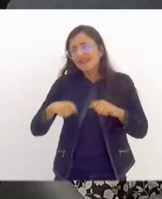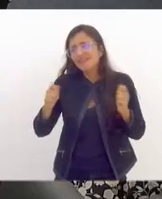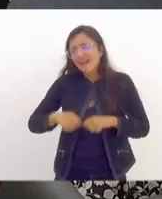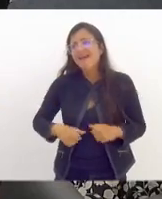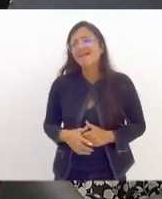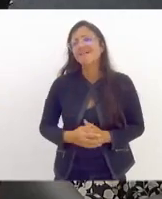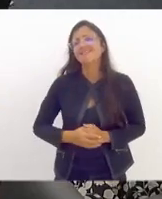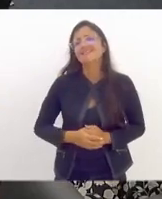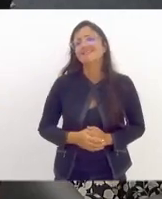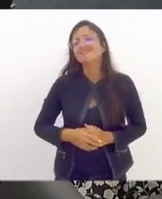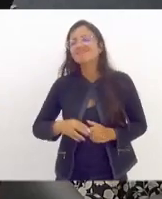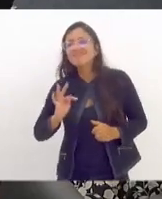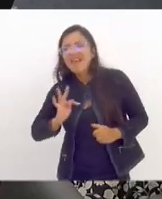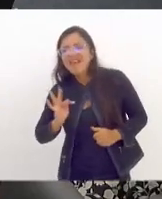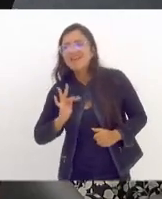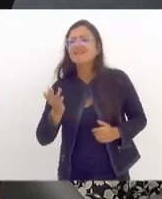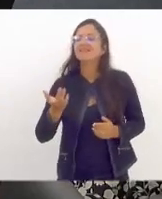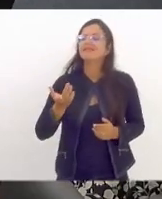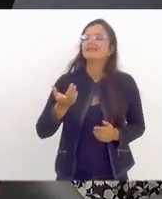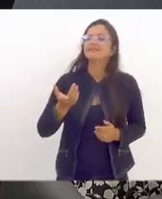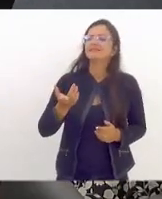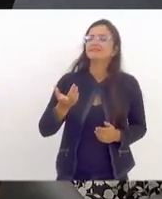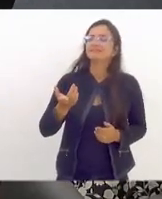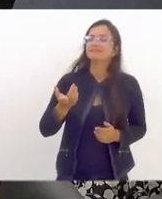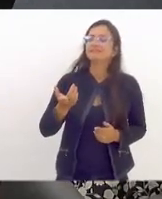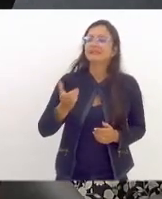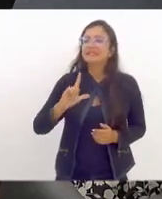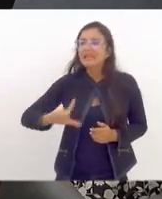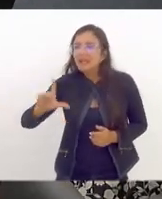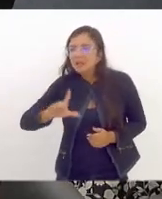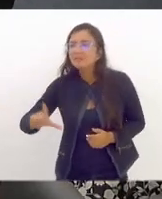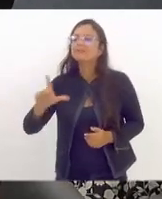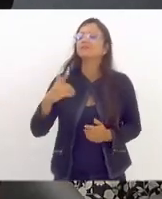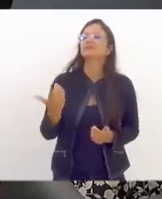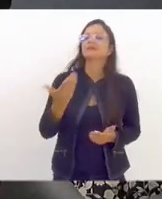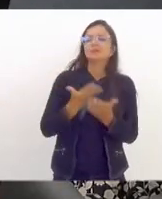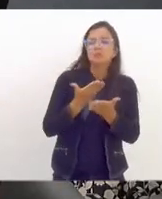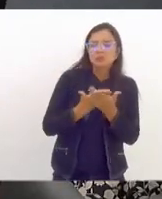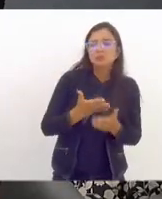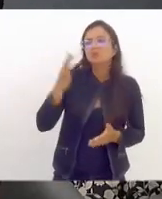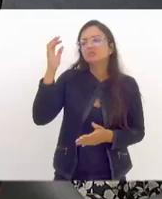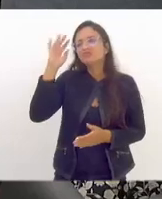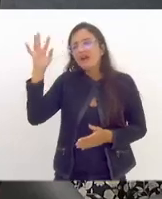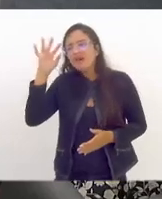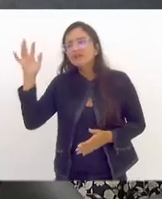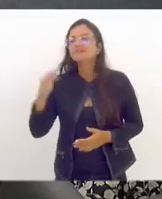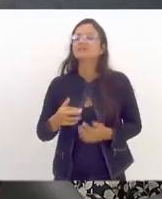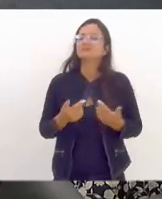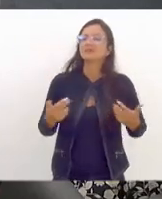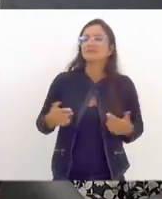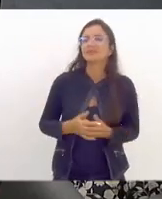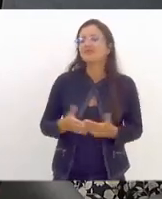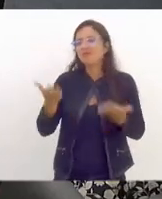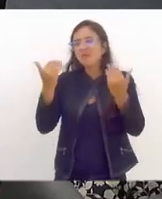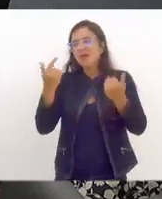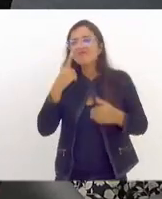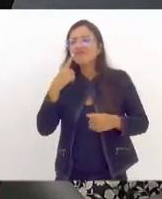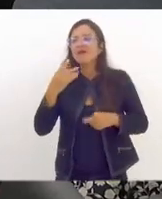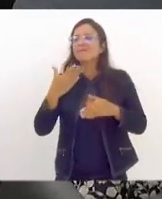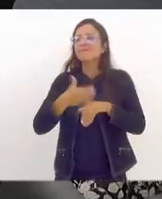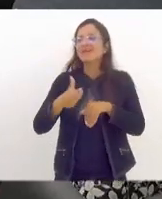vocês entram com a técnica com a literatura entra com os estudiosos e aí manda ver mas vamos para a prática